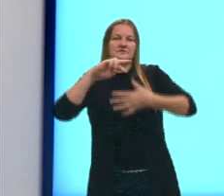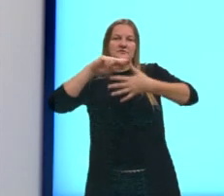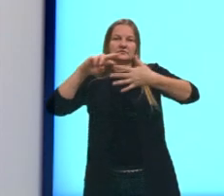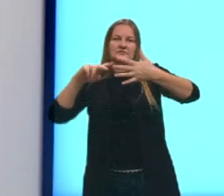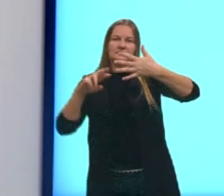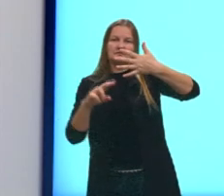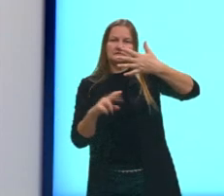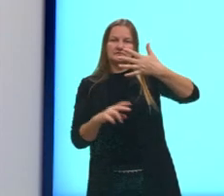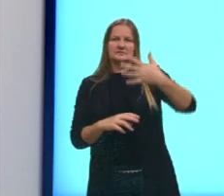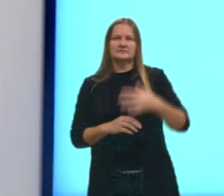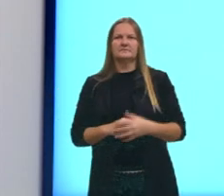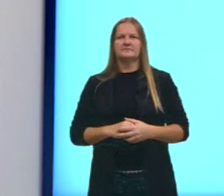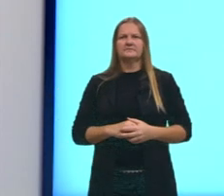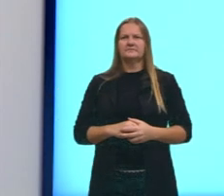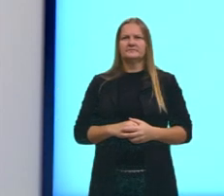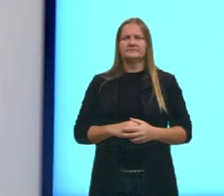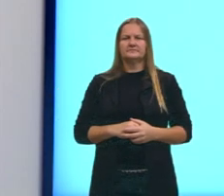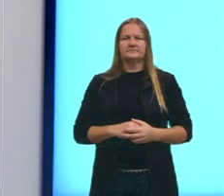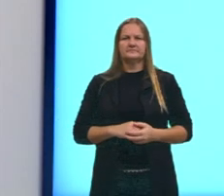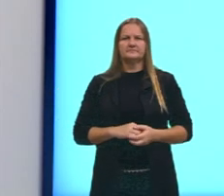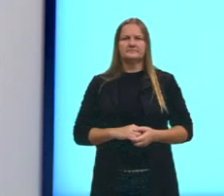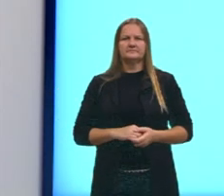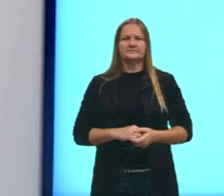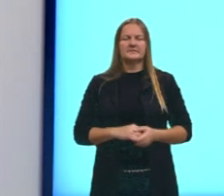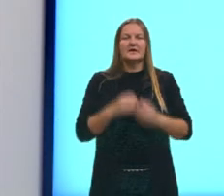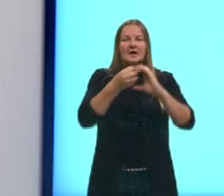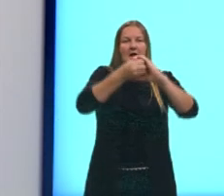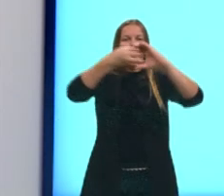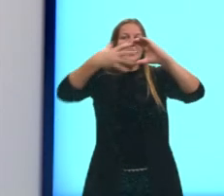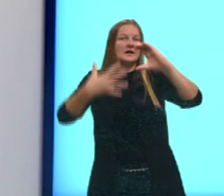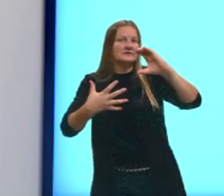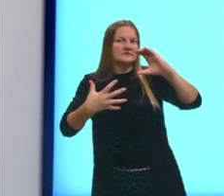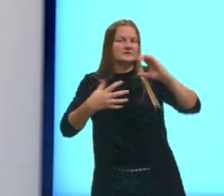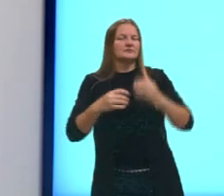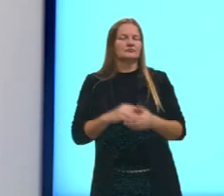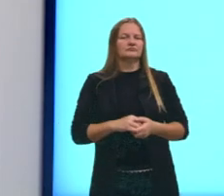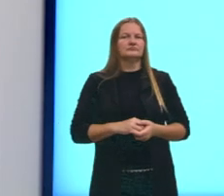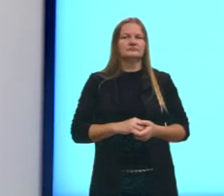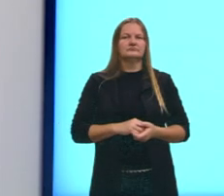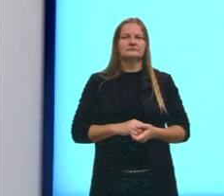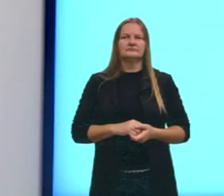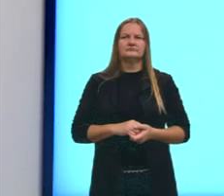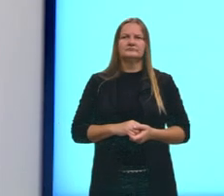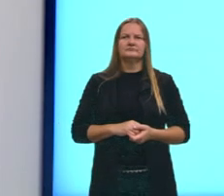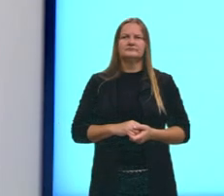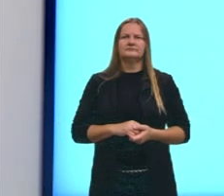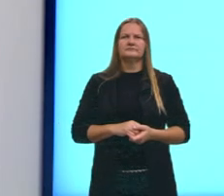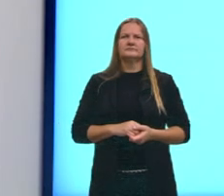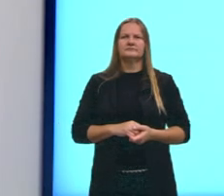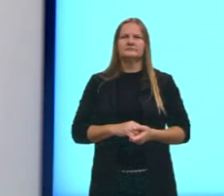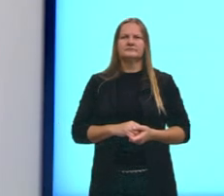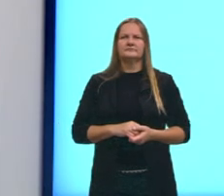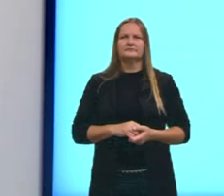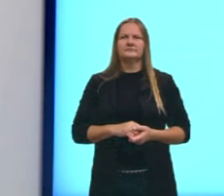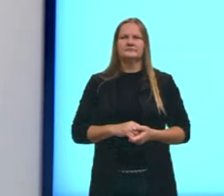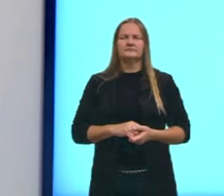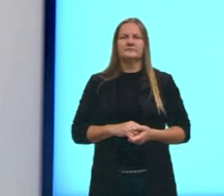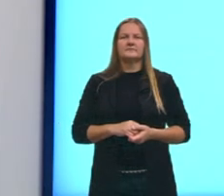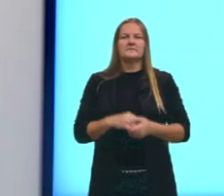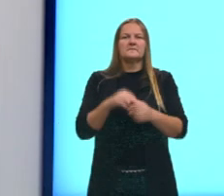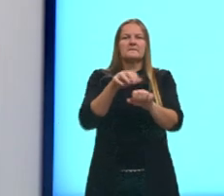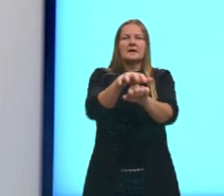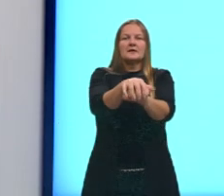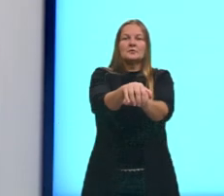reinos de acordo então com glitter com a classificação de whittaker temos então o reino